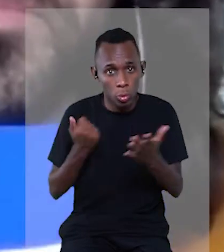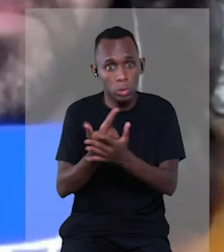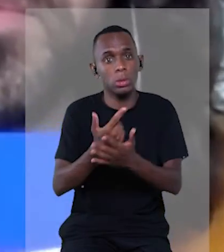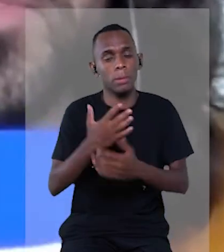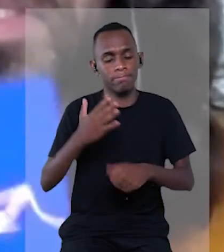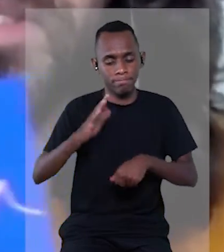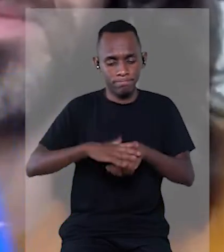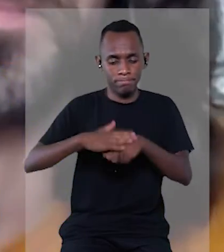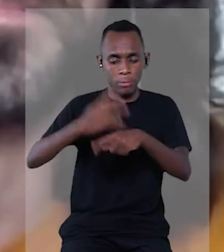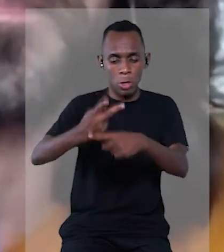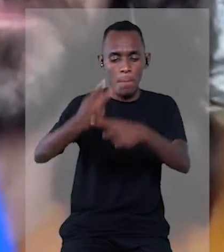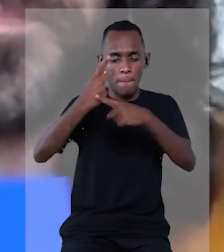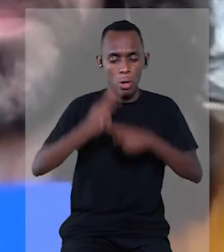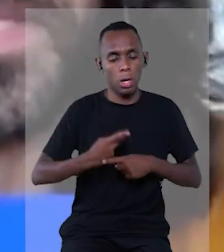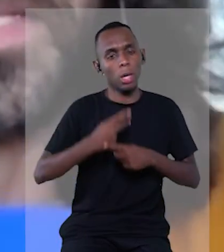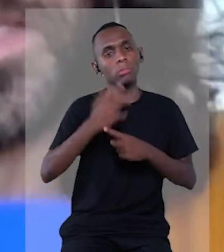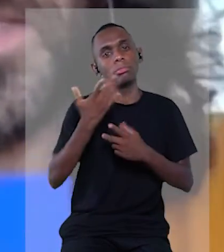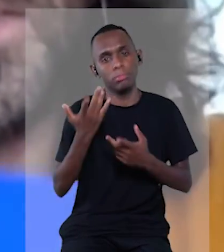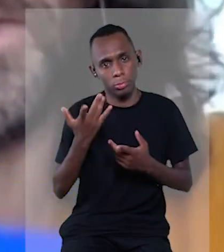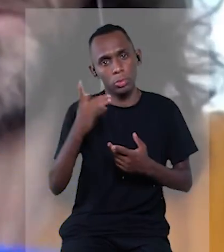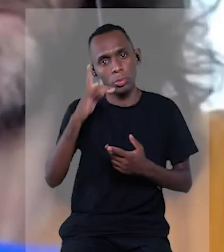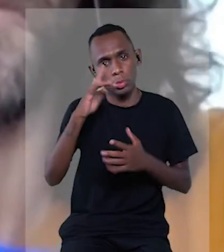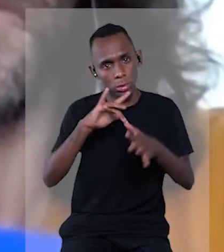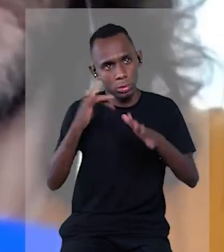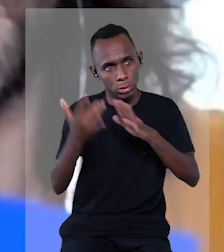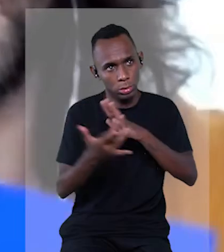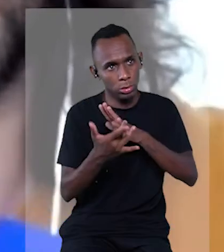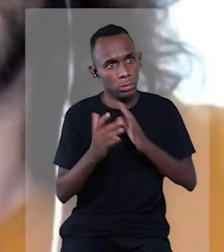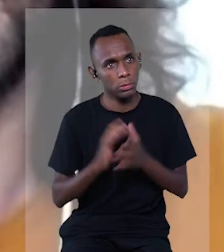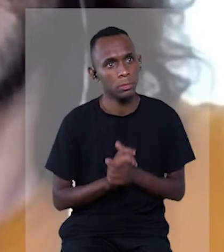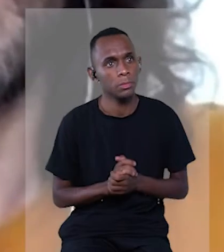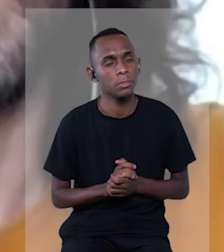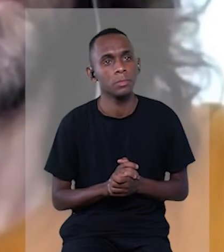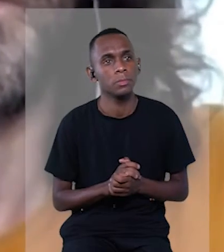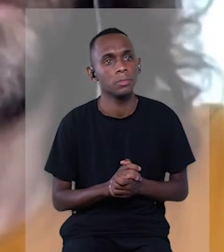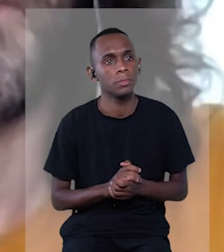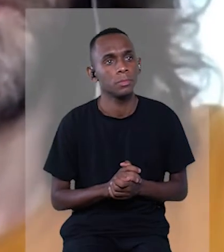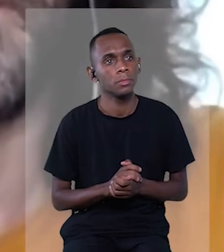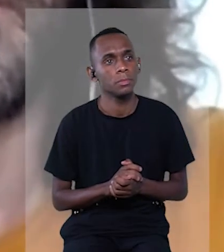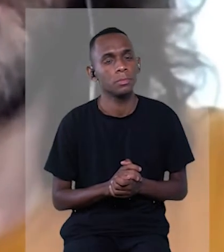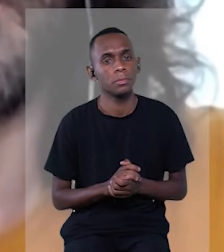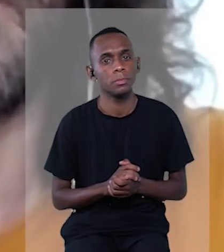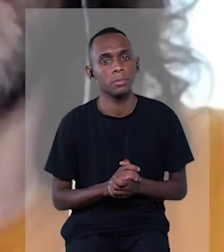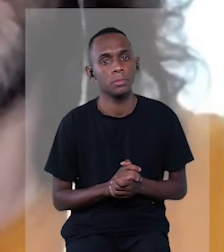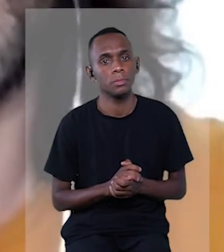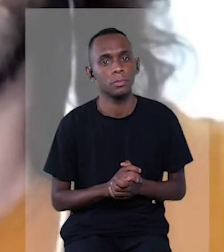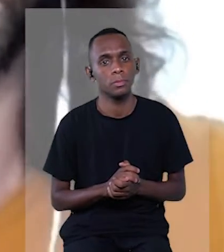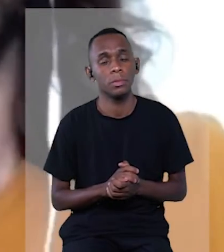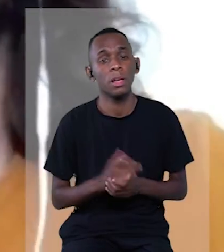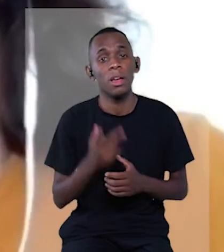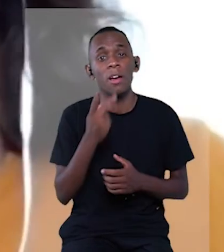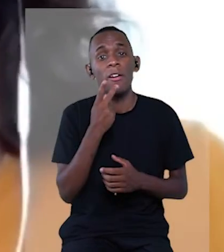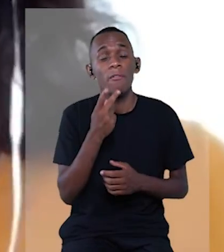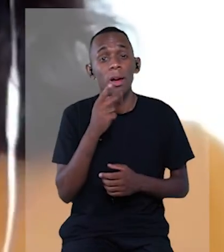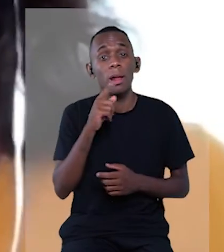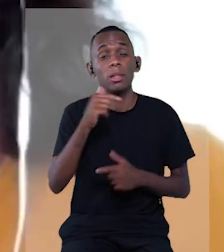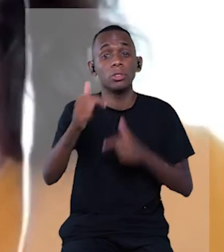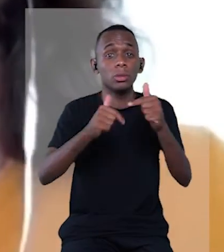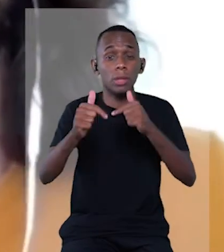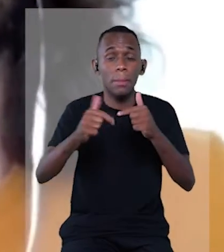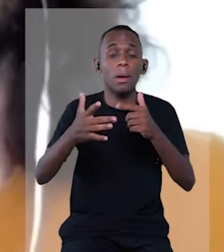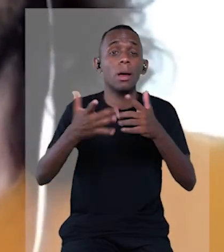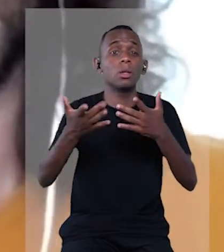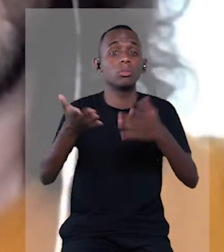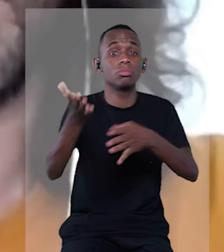comigo mesmo, me buscando nas redes. Vamos entrar um pouquinho no seu trabalho no cinema, né?